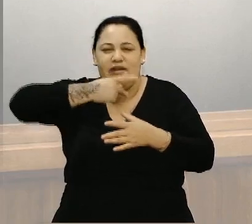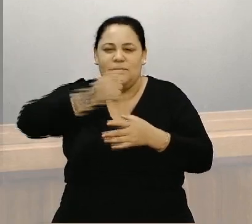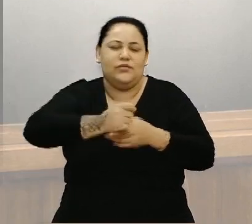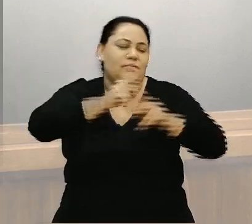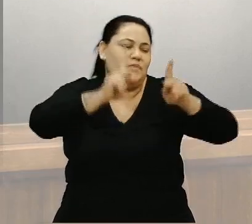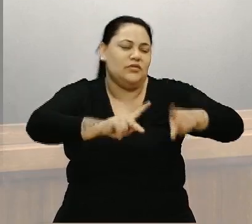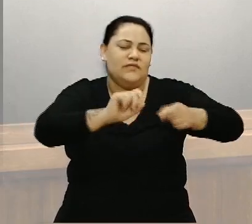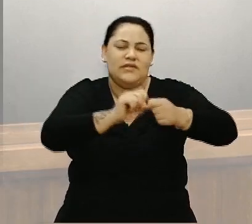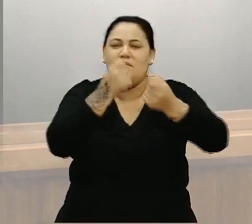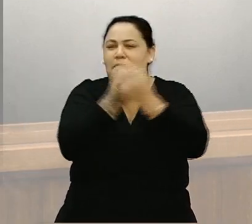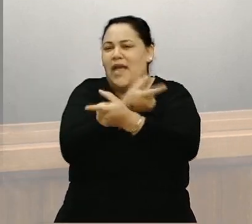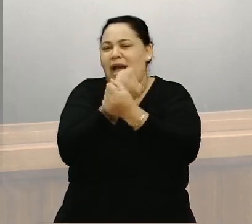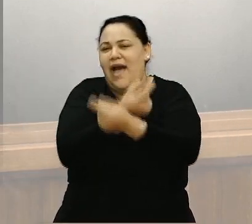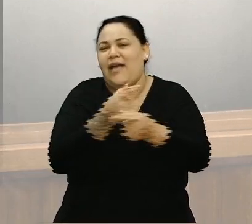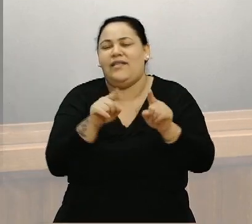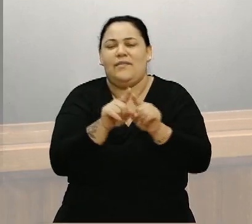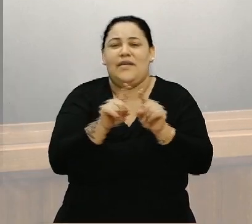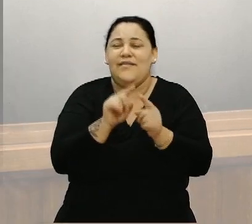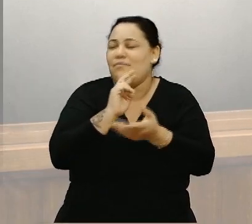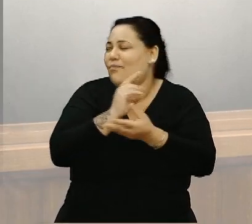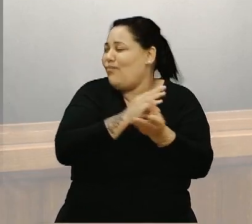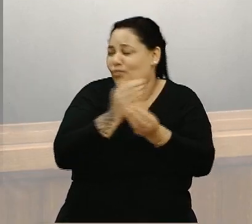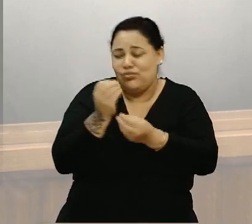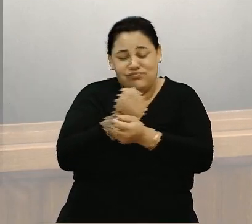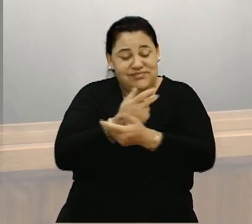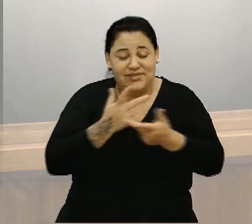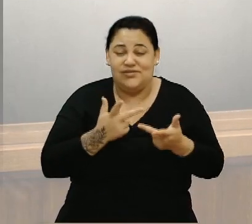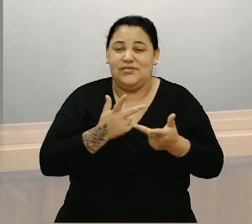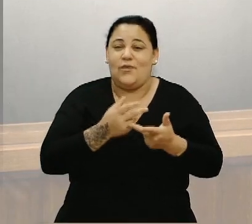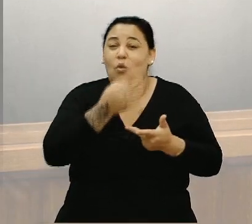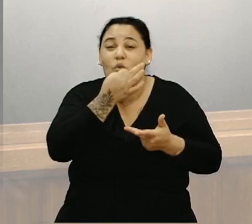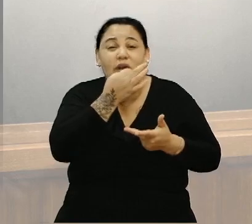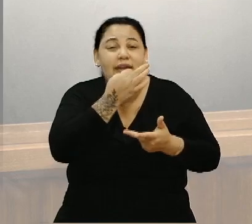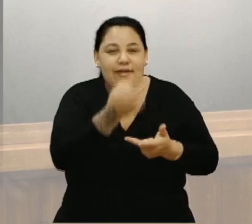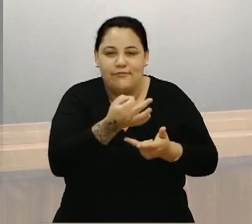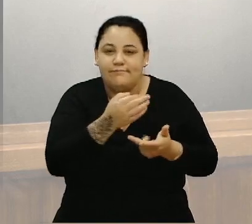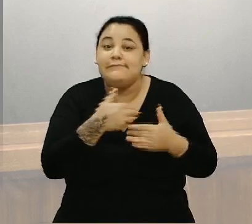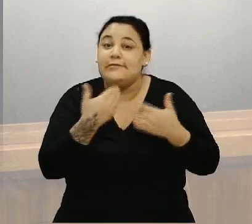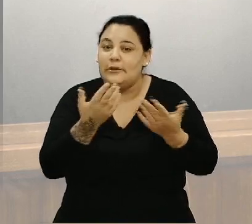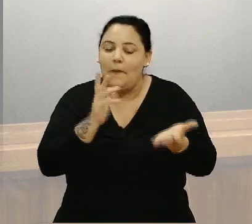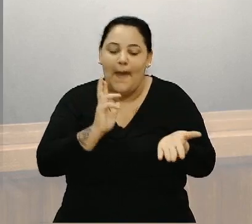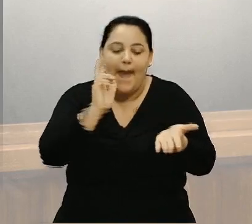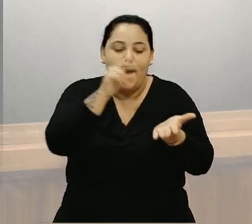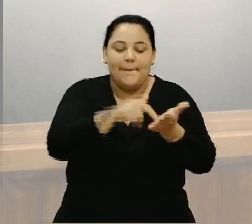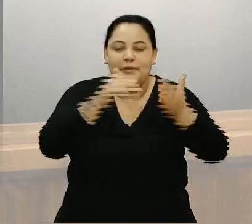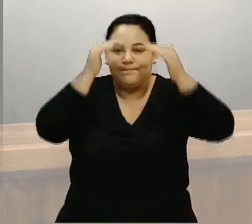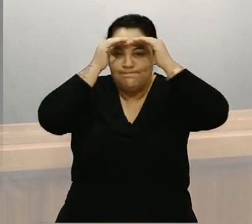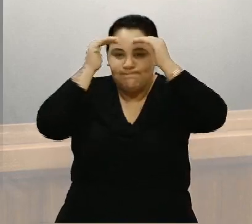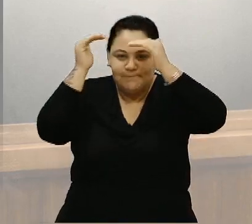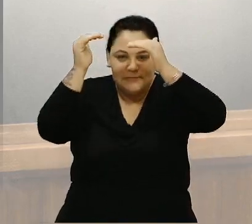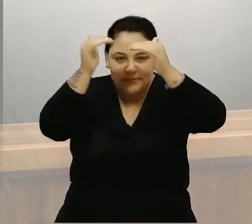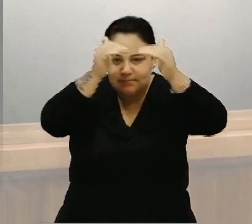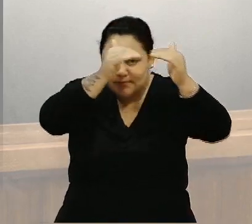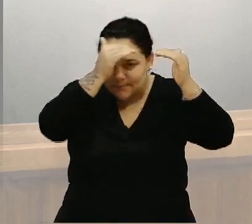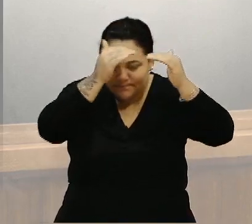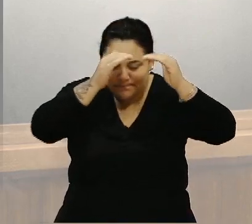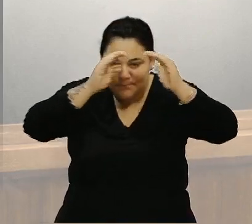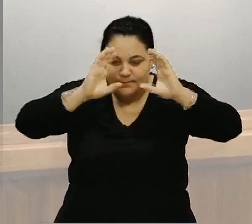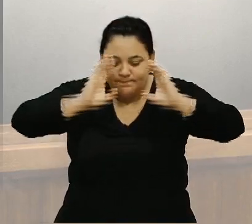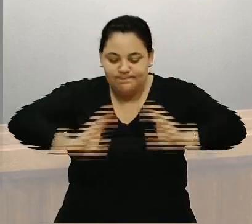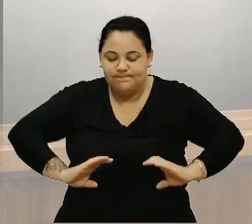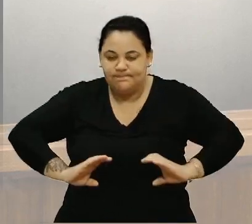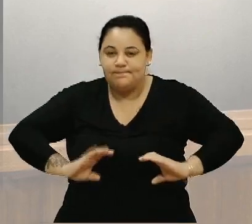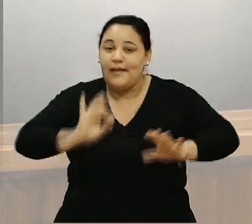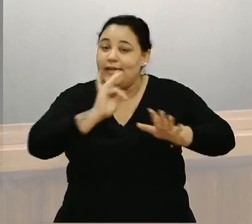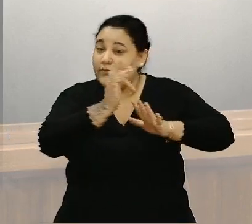debochando, várias coisas. Então, realmente, o respeito, a dignidade, as